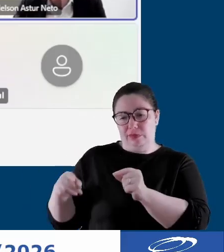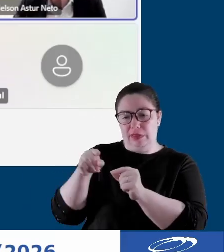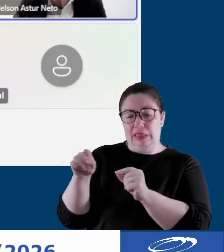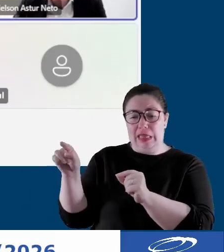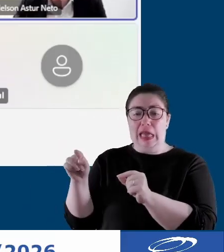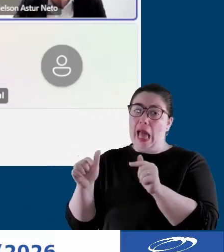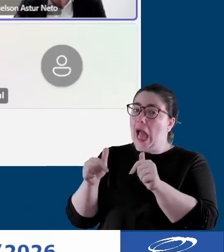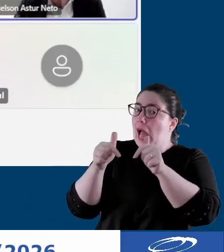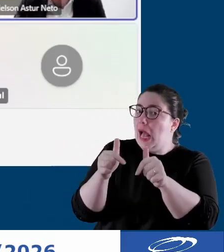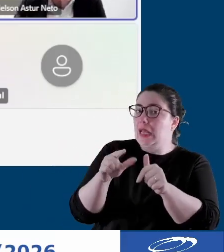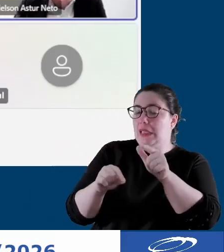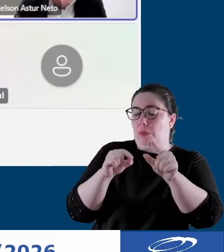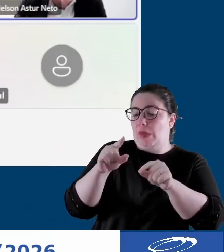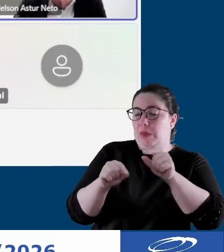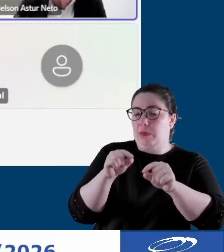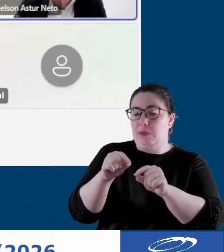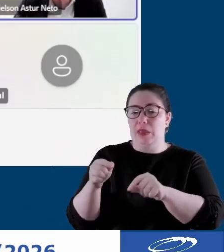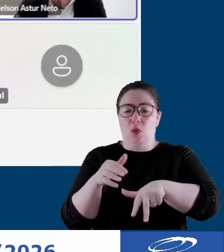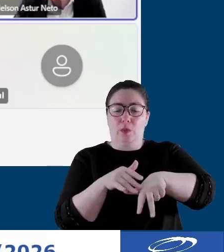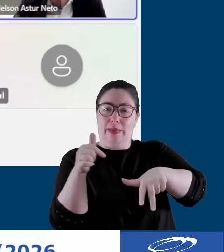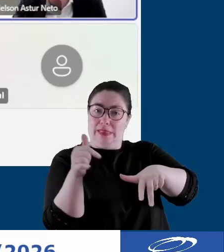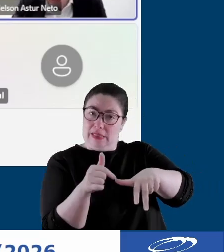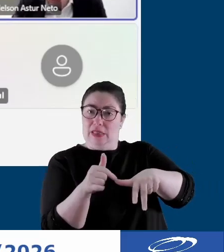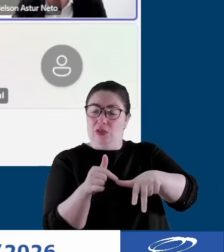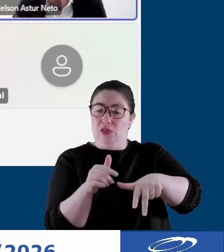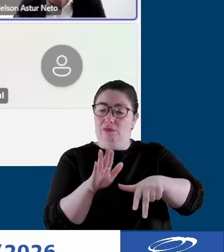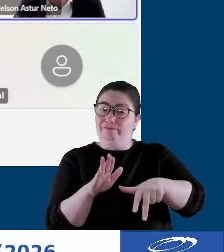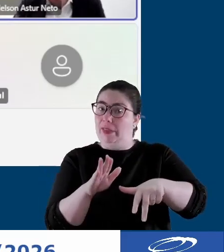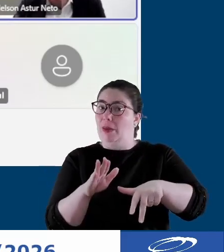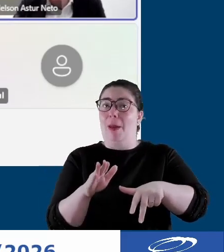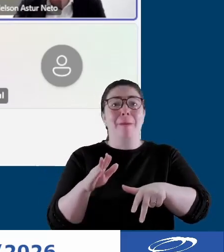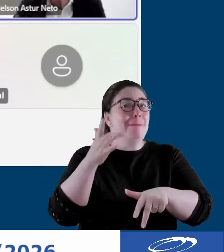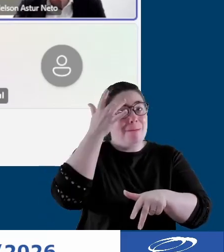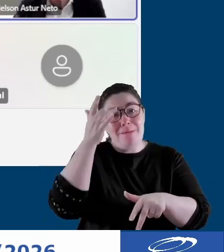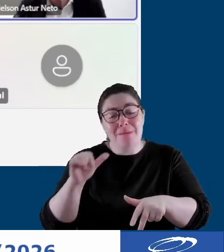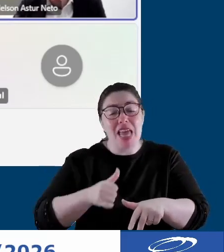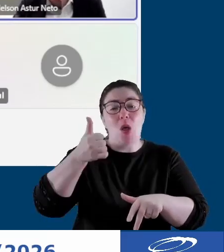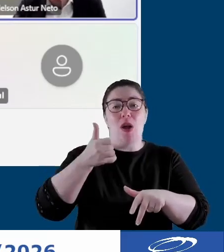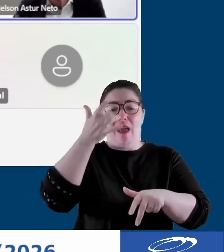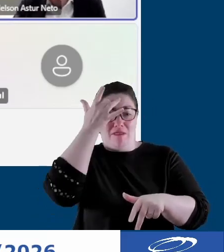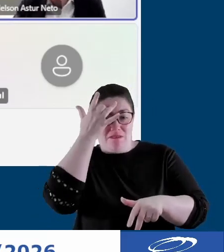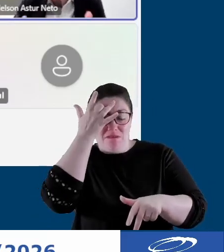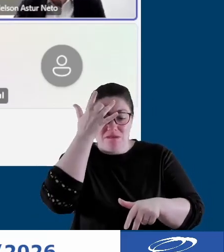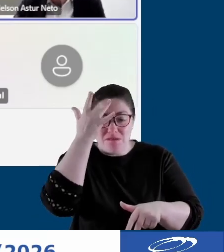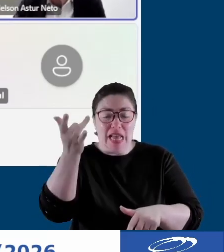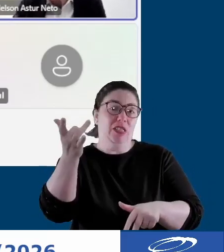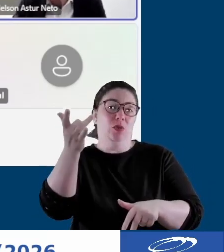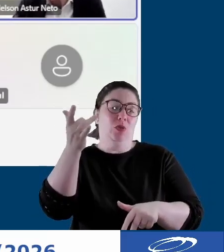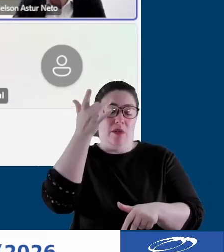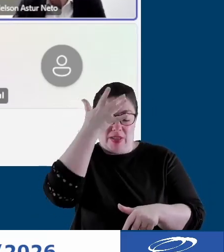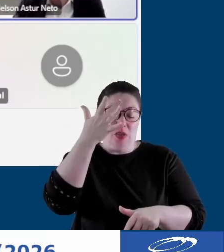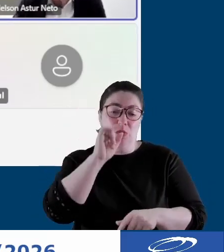ações para o paciente, para otimizar o paciente em termos de prevenção de infecção, são